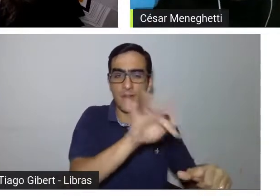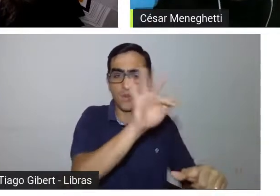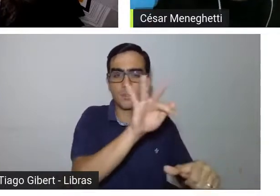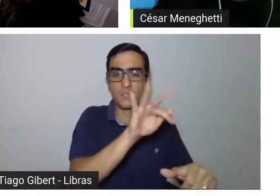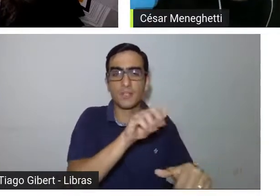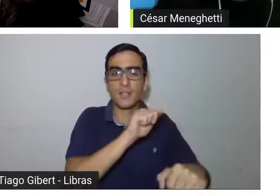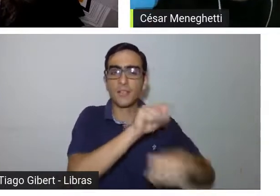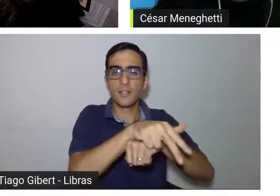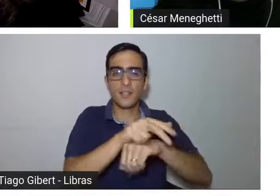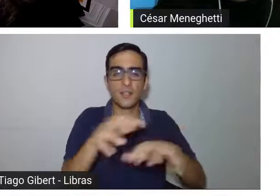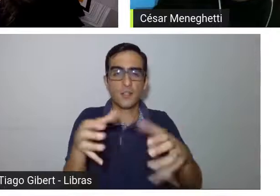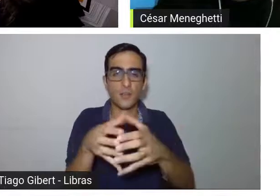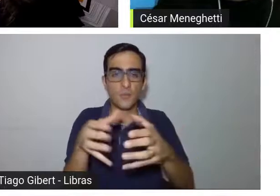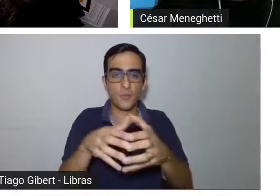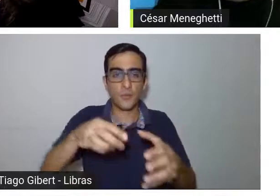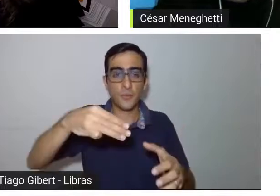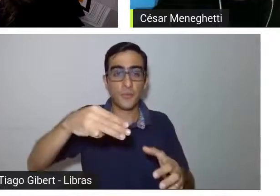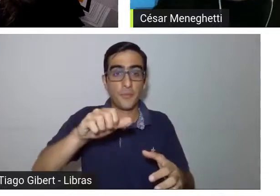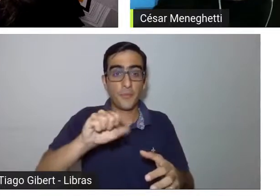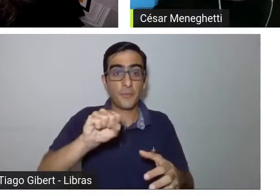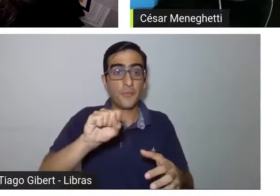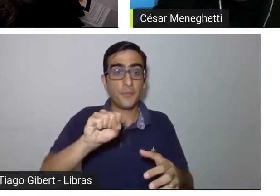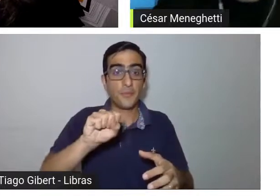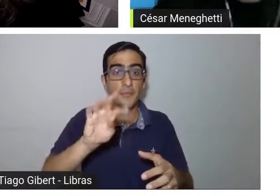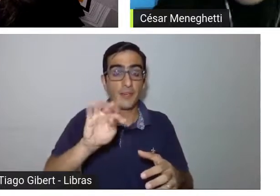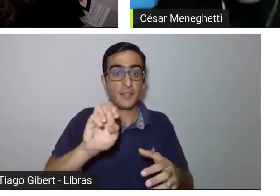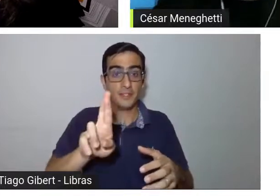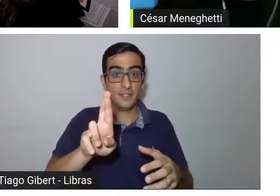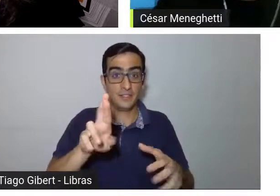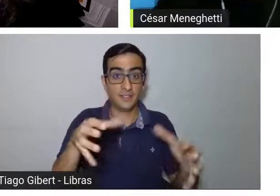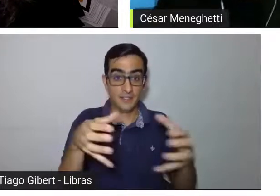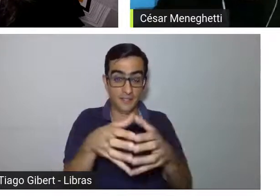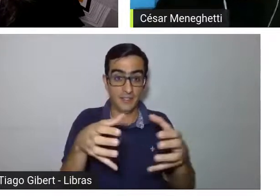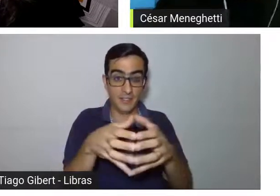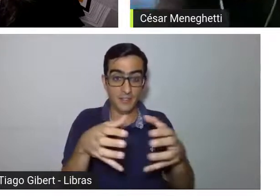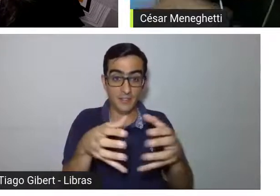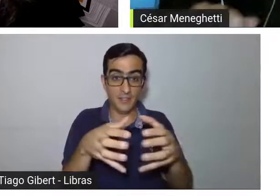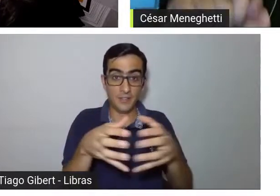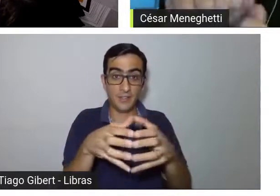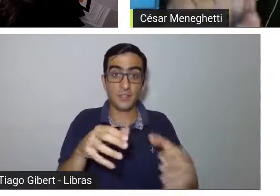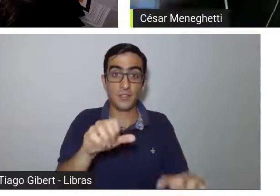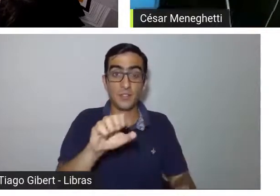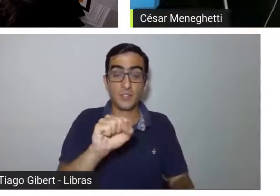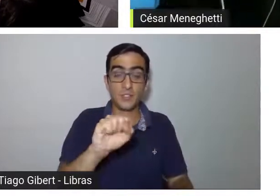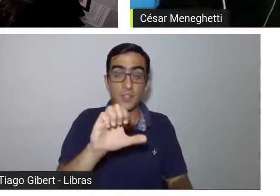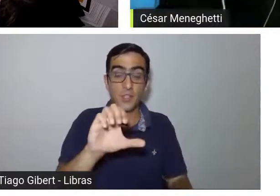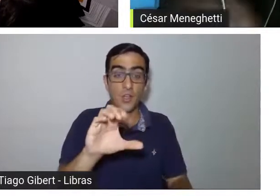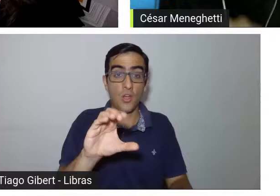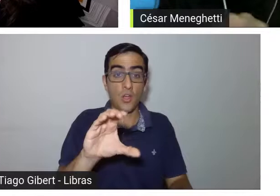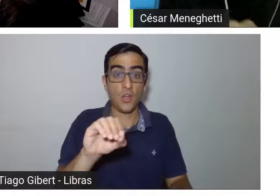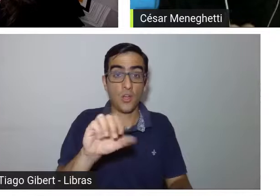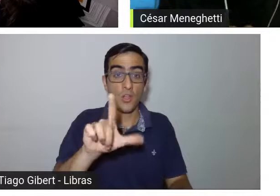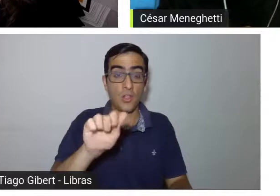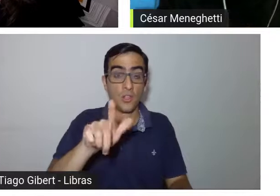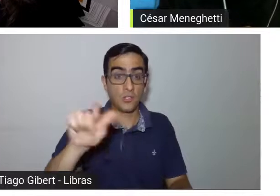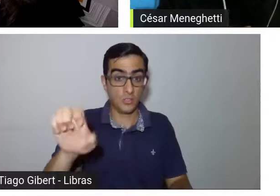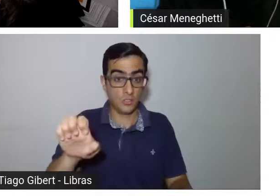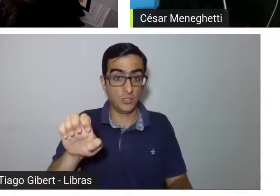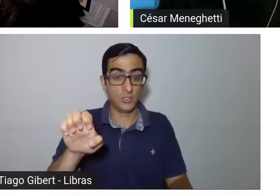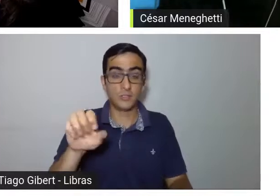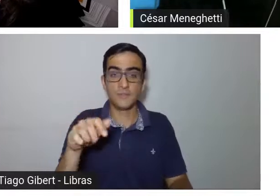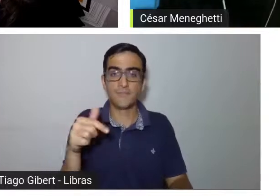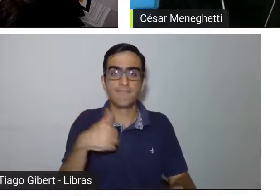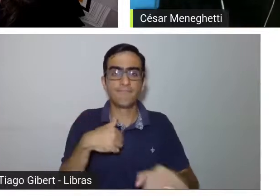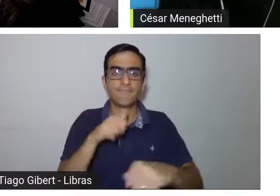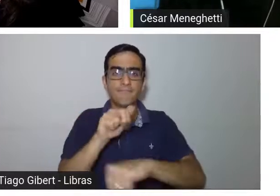master que eu queria no Royal College of Art, porque eles não abriram nem meu portfólio. Eles falaram,